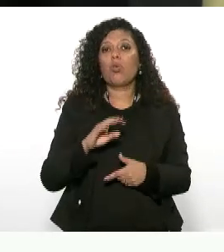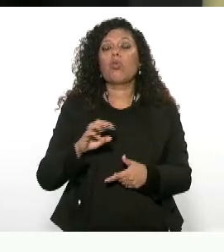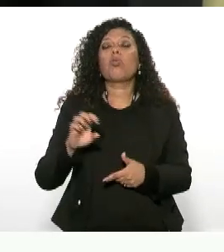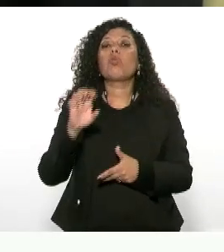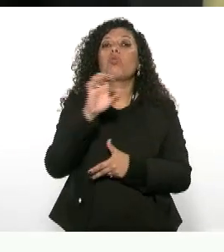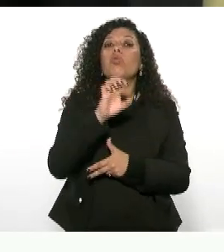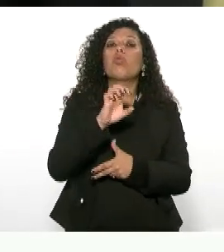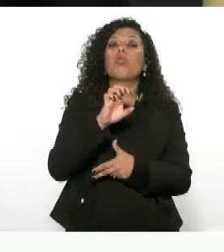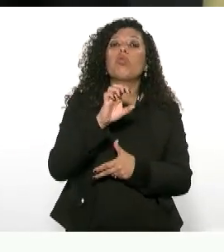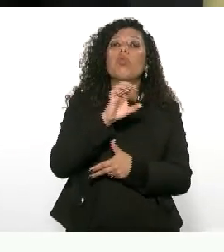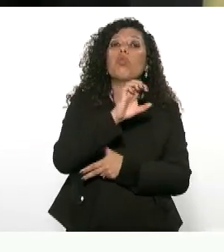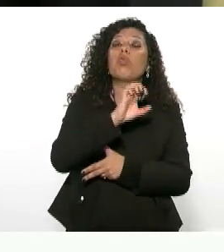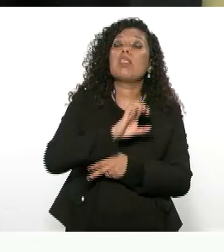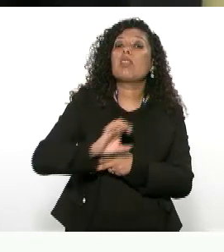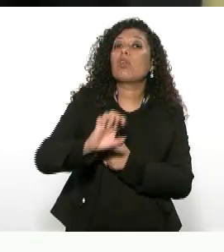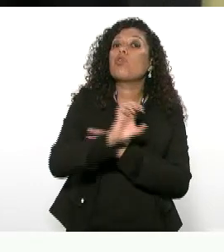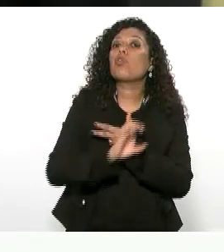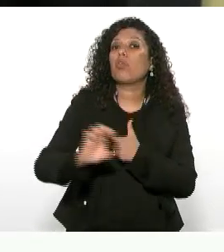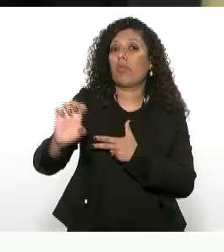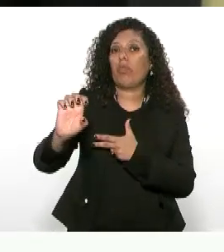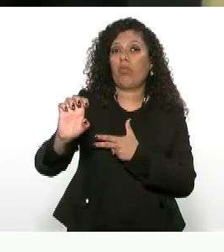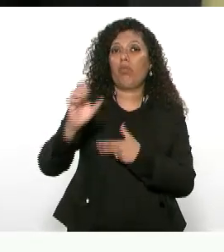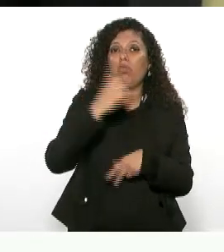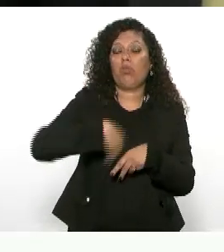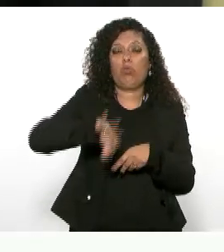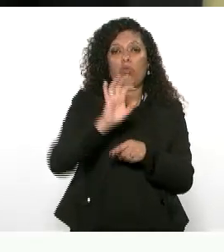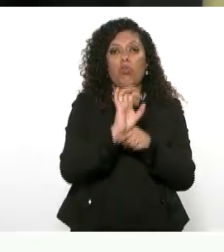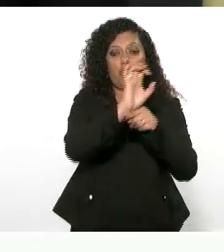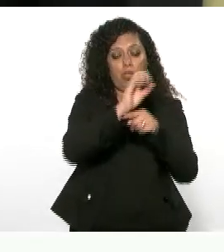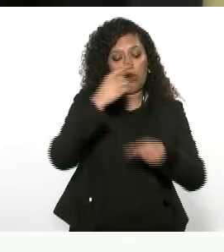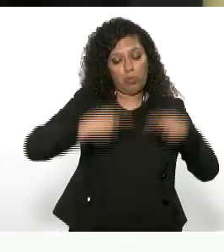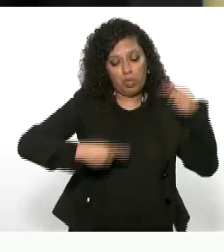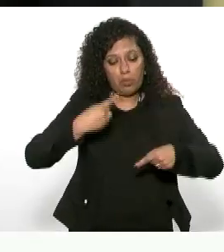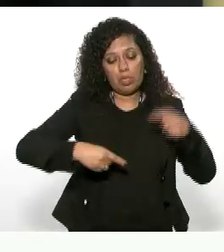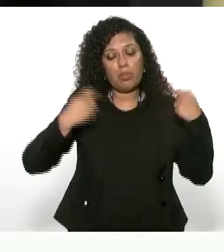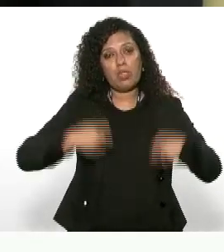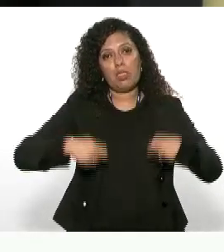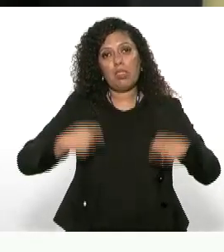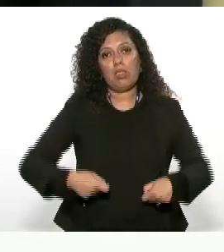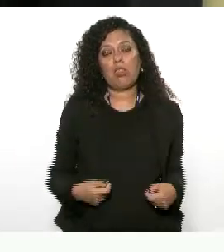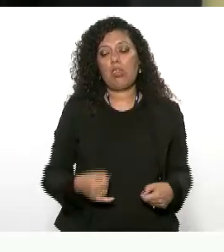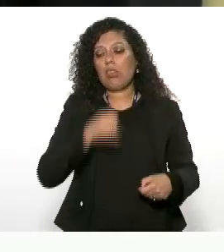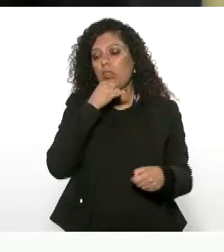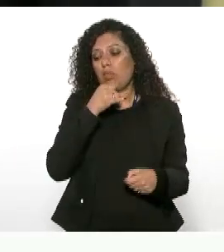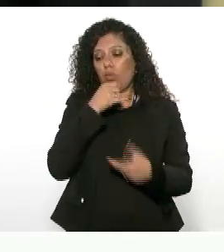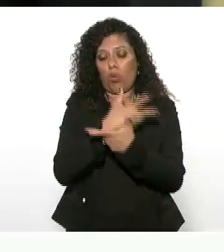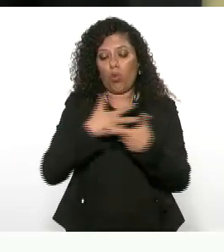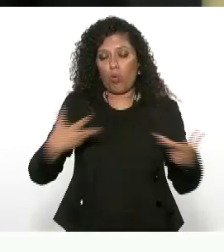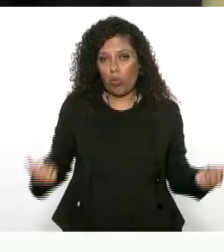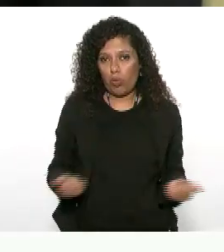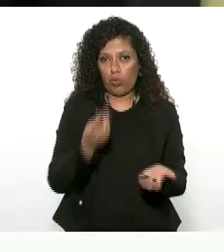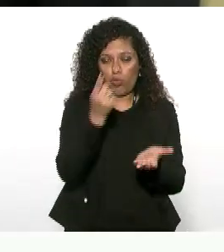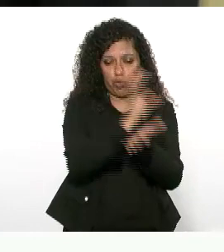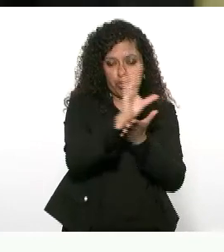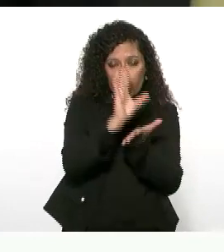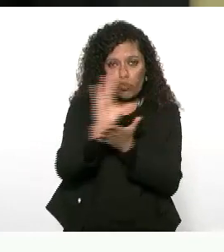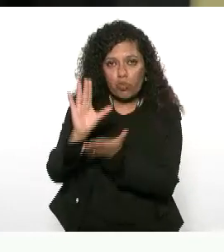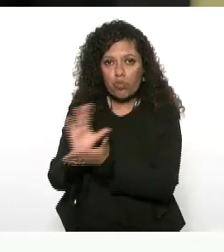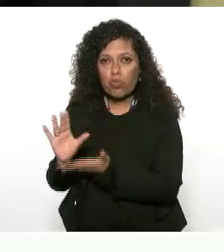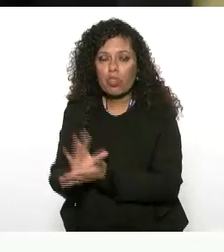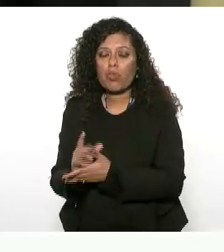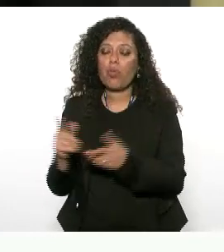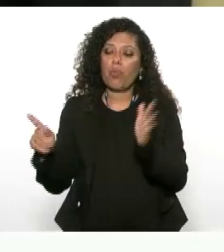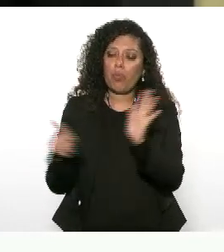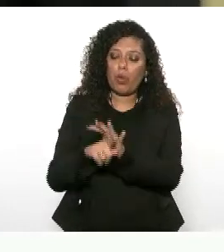estaduais a questão da execução desse recurso, porque as estratégias que eram nacionais, cujo recurso era executado pela